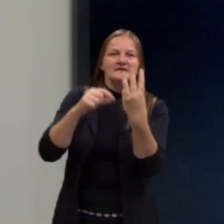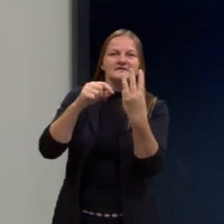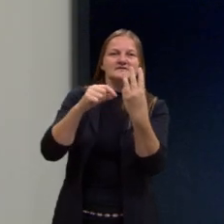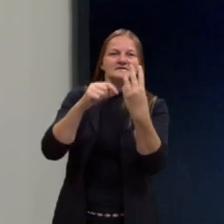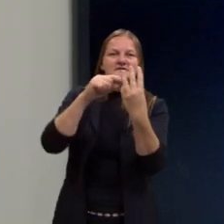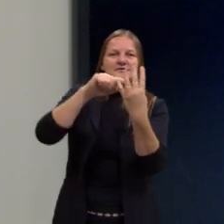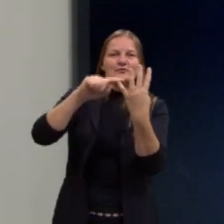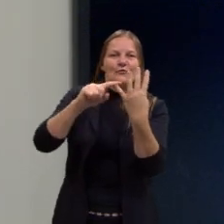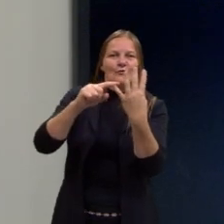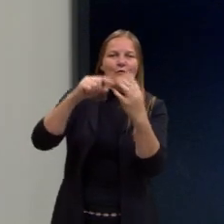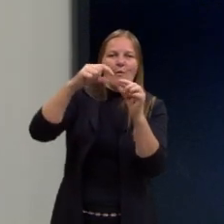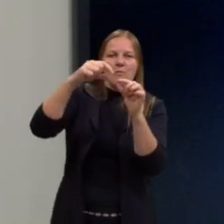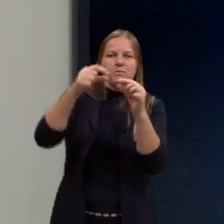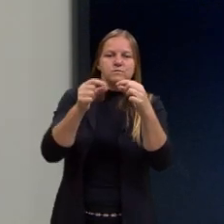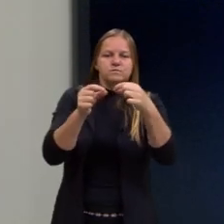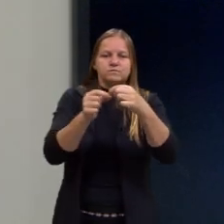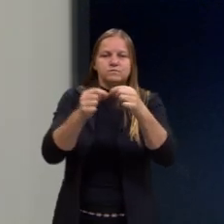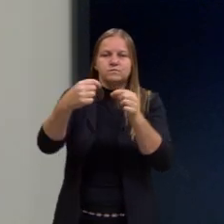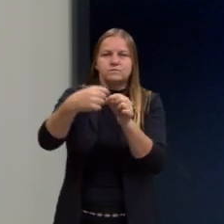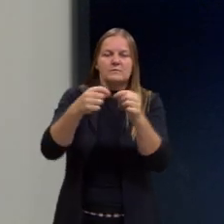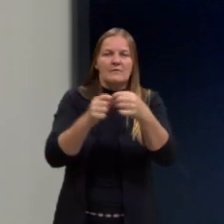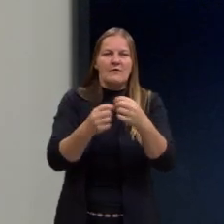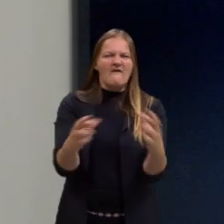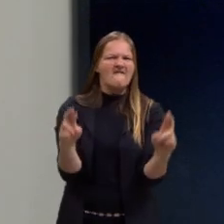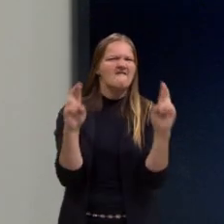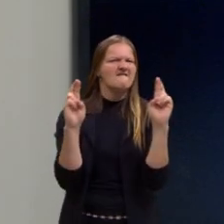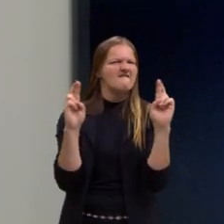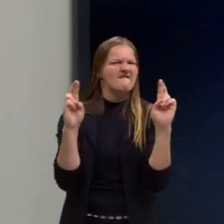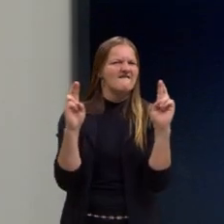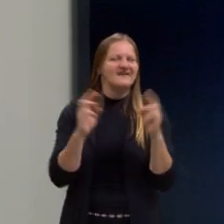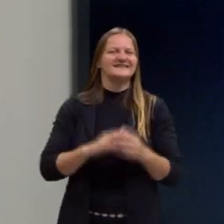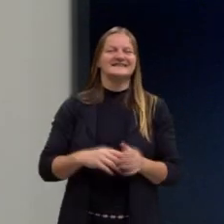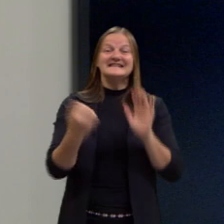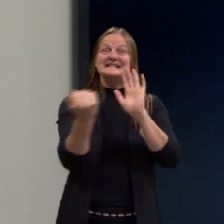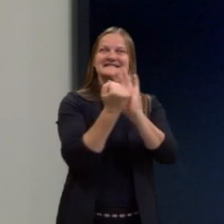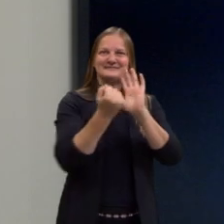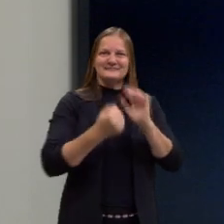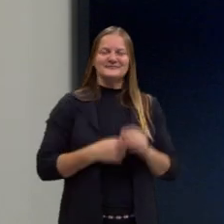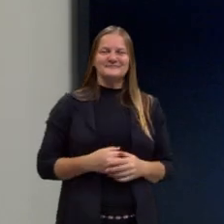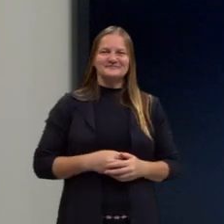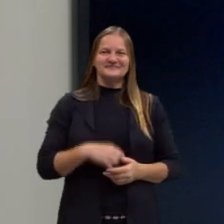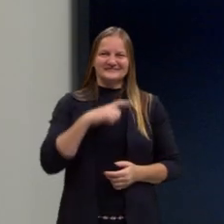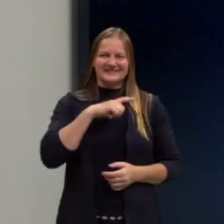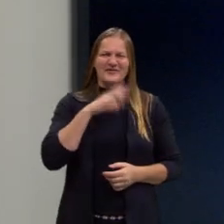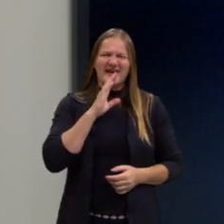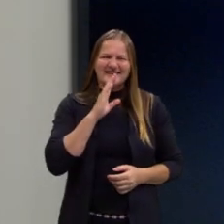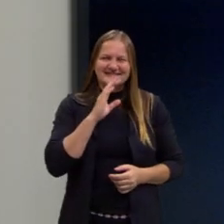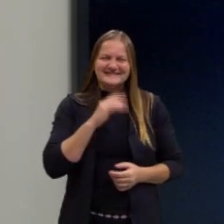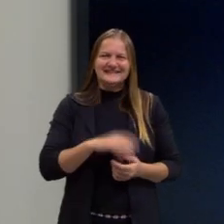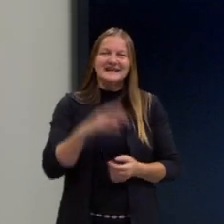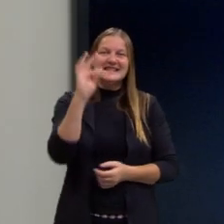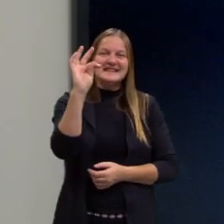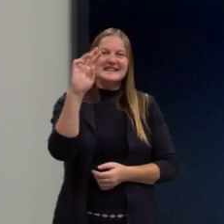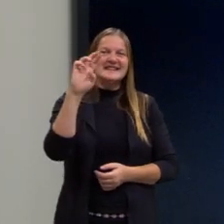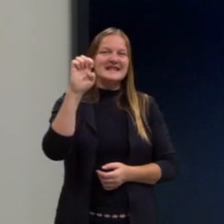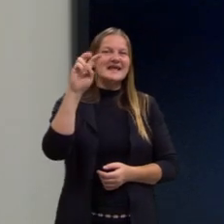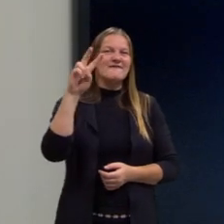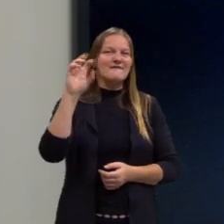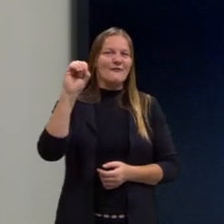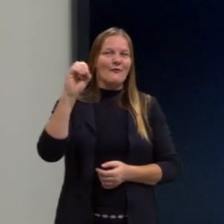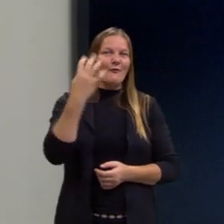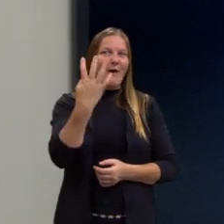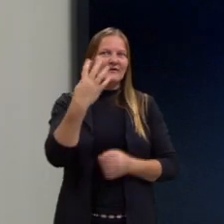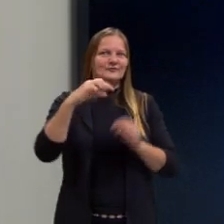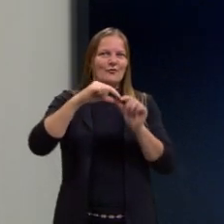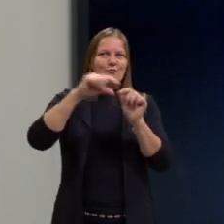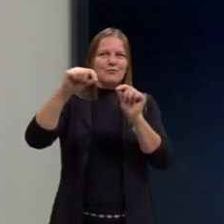trevo de quatro folhas que é um símbolo né De boa sorte que a gente tem como cultura social então a gente pensa no trevo de quatro